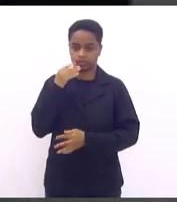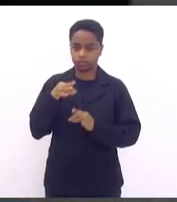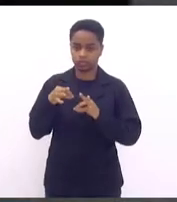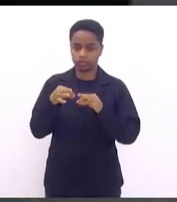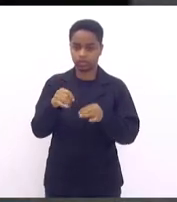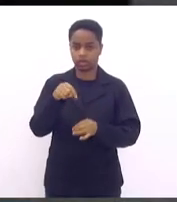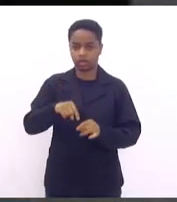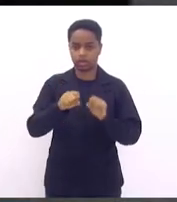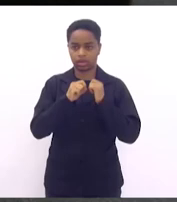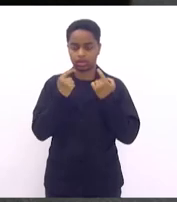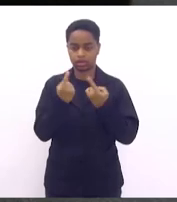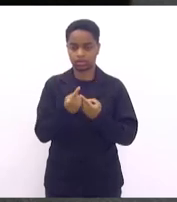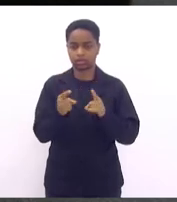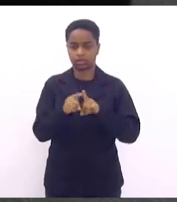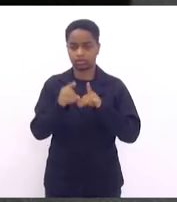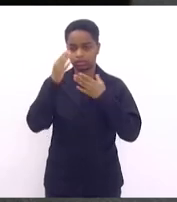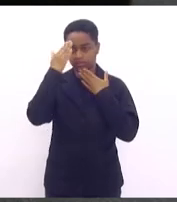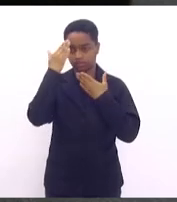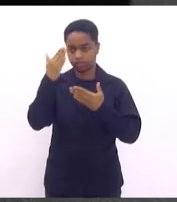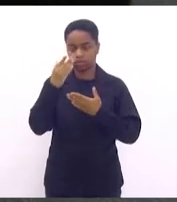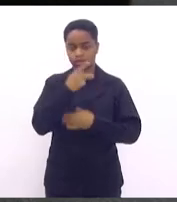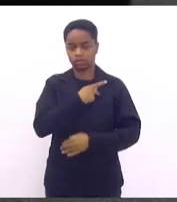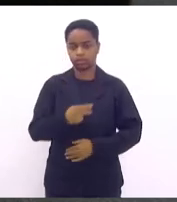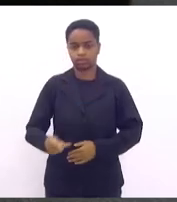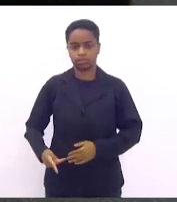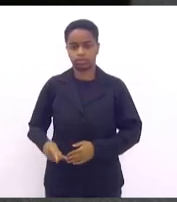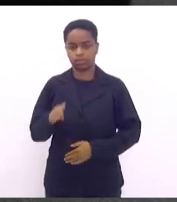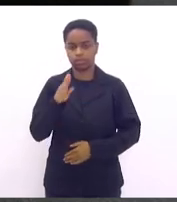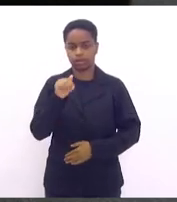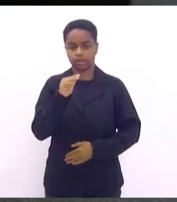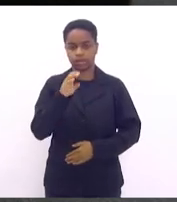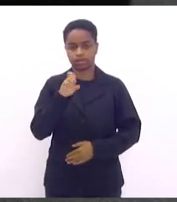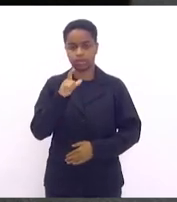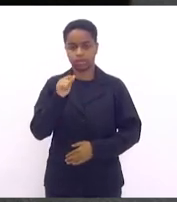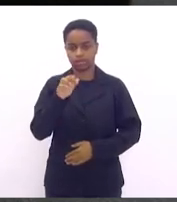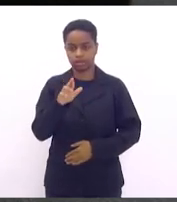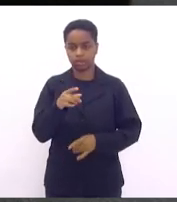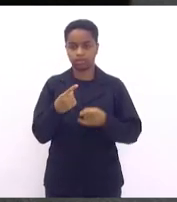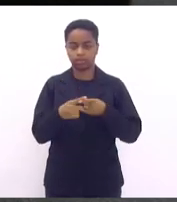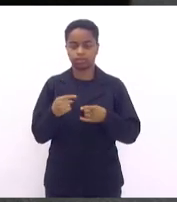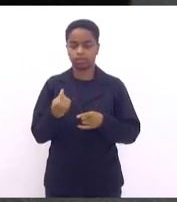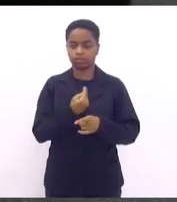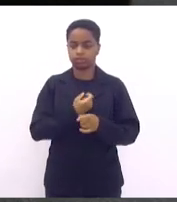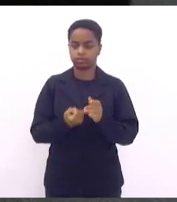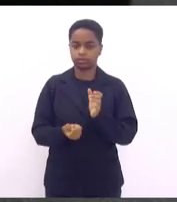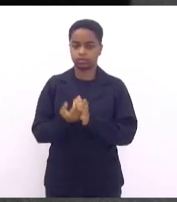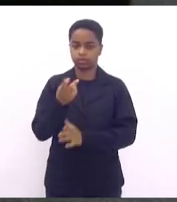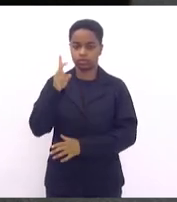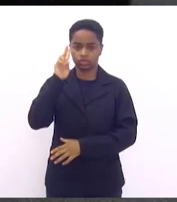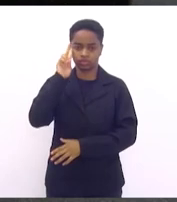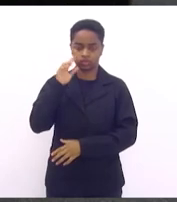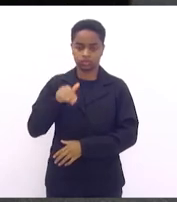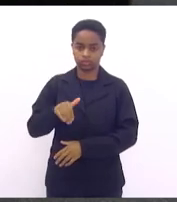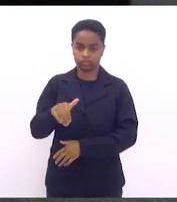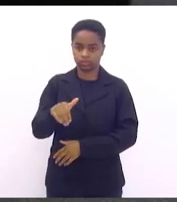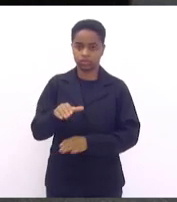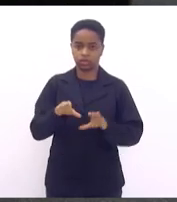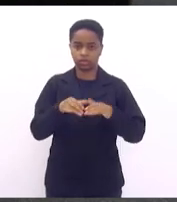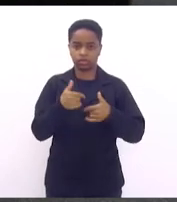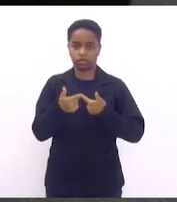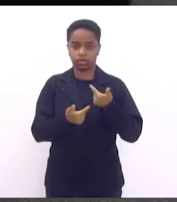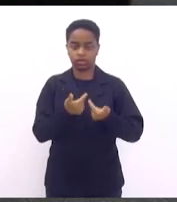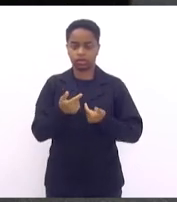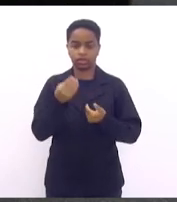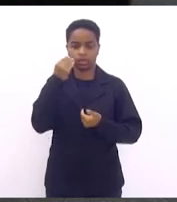casa, já agradecendo ao nosso presidente, Rodrigo Bacelar, porque nós instalaremos na próxima segunda-feira a Frente Parlamentar de Prevenção